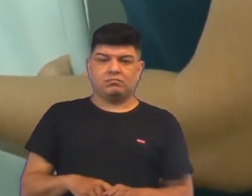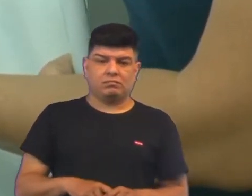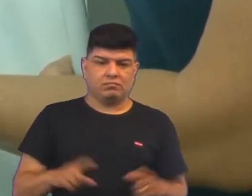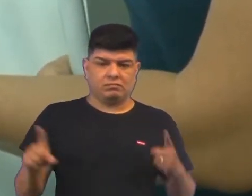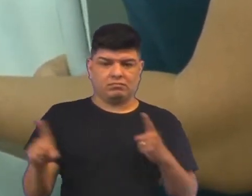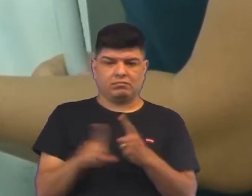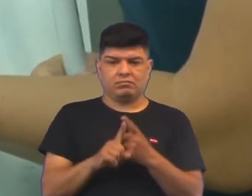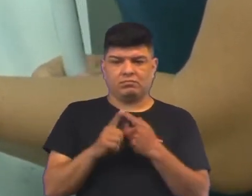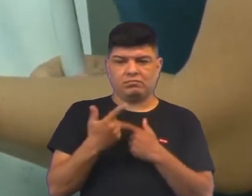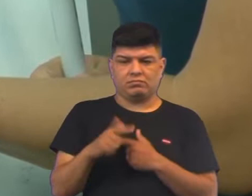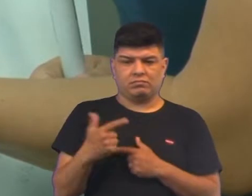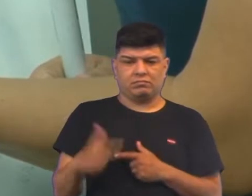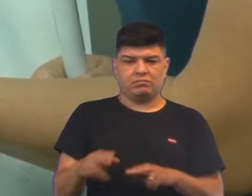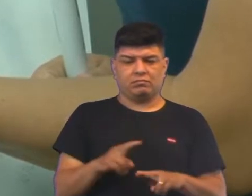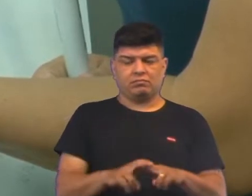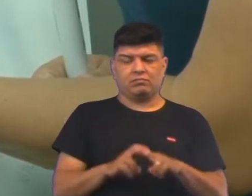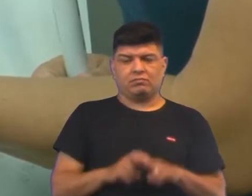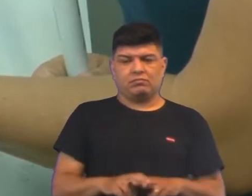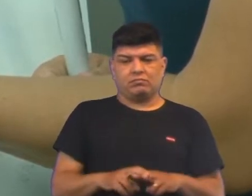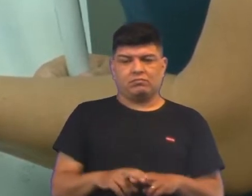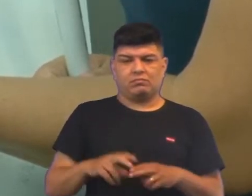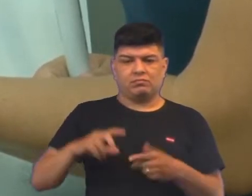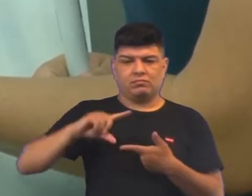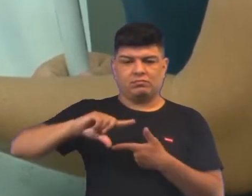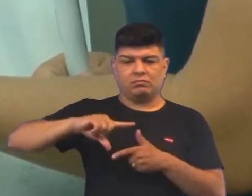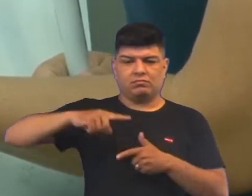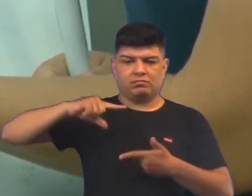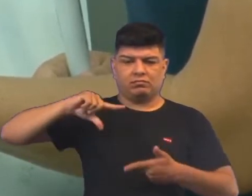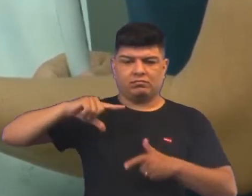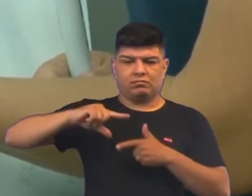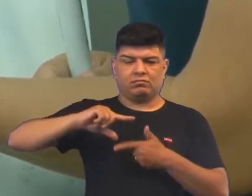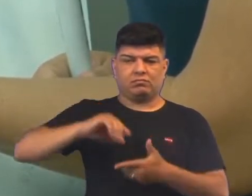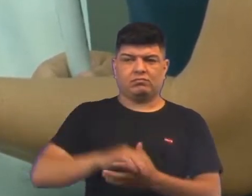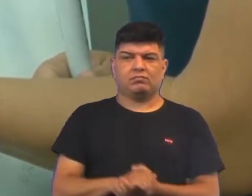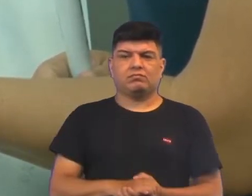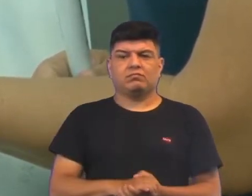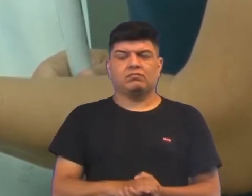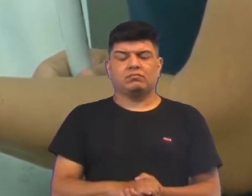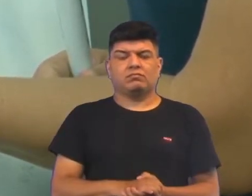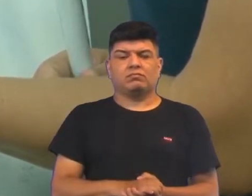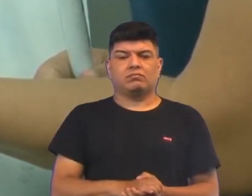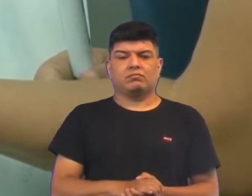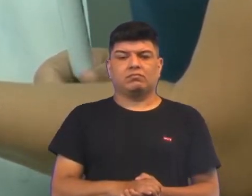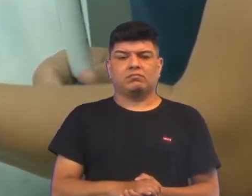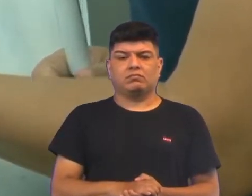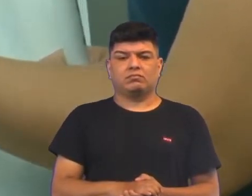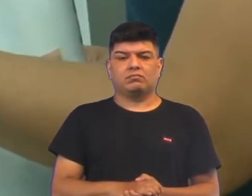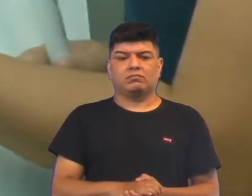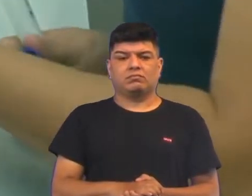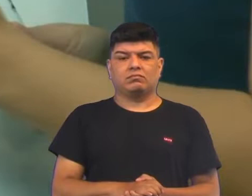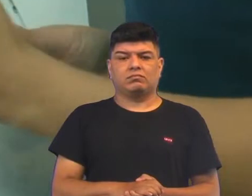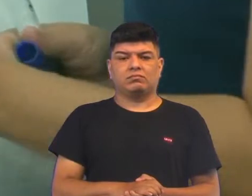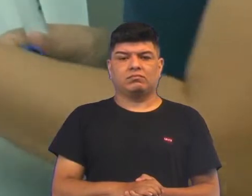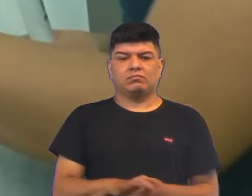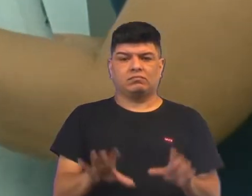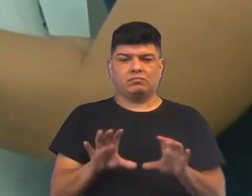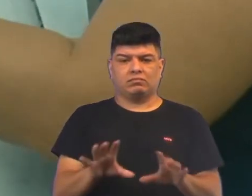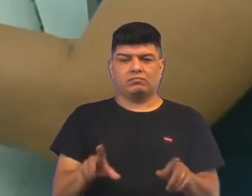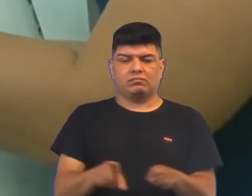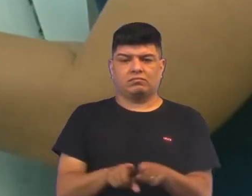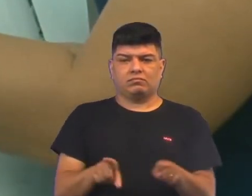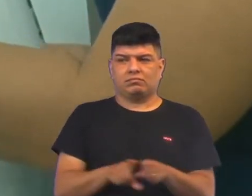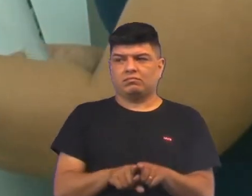se cruzar. Por isso que eu digo que elas são paralelas, tá? Assim como